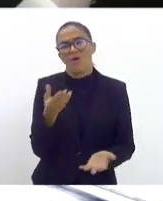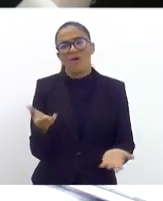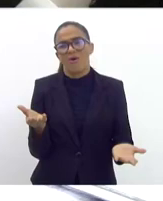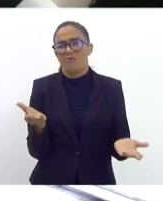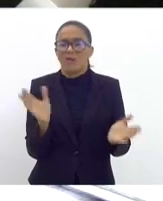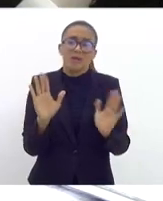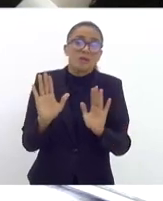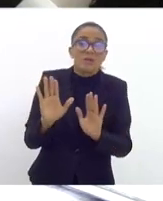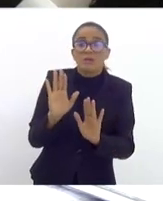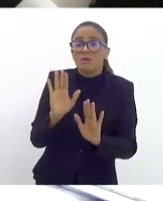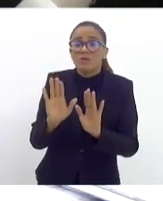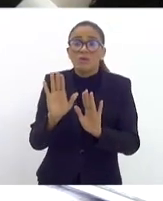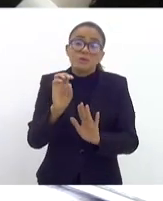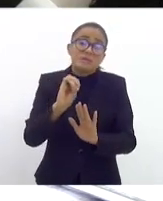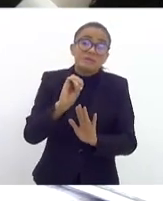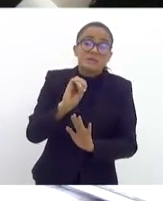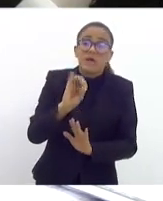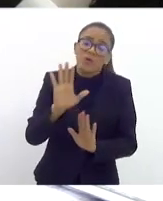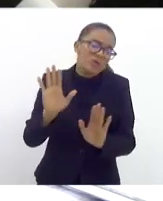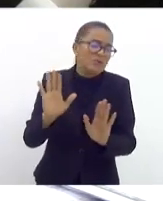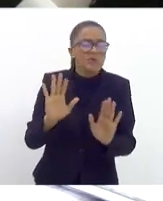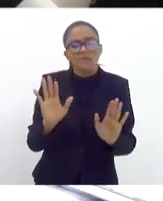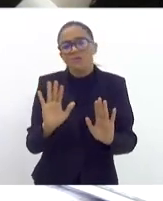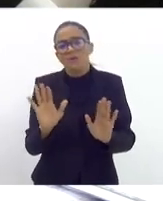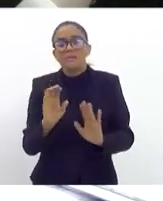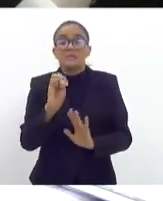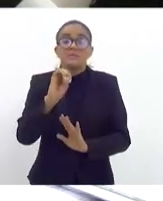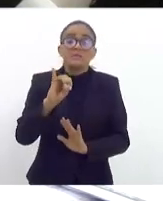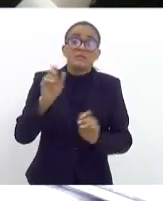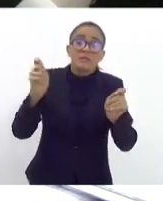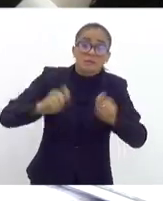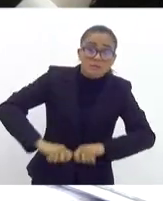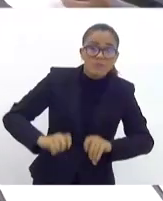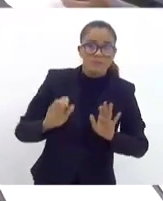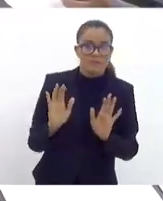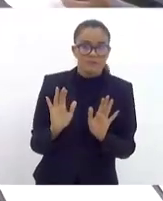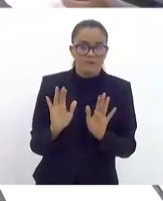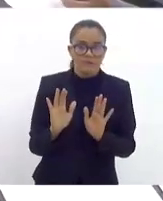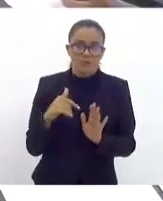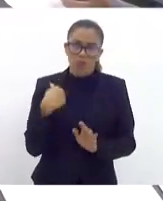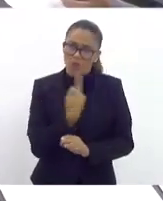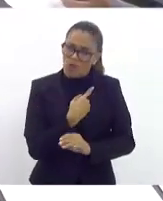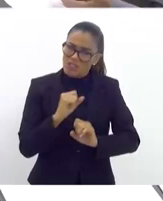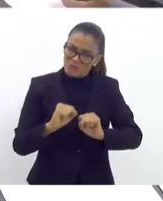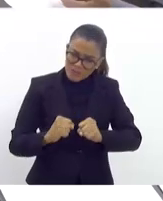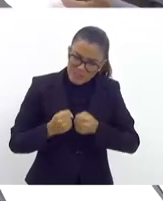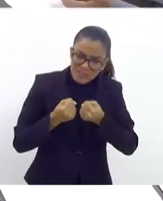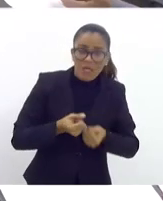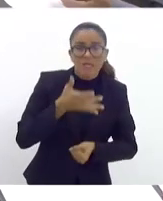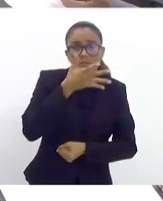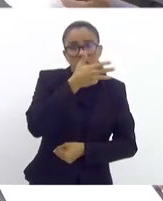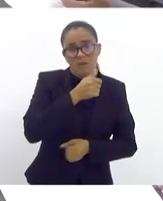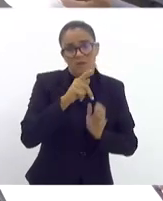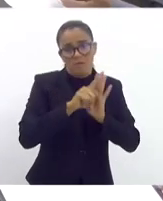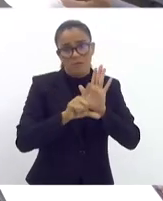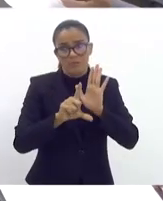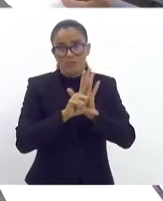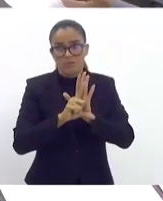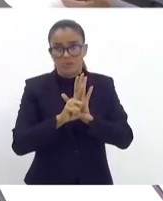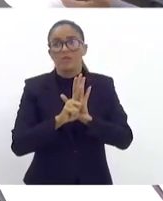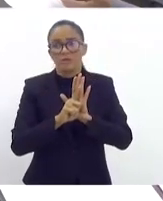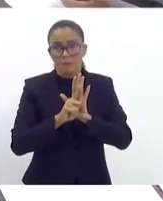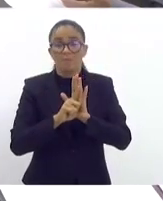direito de fazer acho que acho que é importante mas na realidade aqui a gente tem que se esforçado para salvar projetos mas